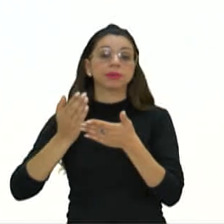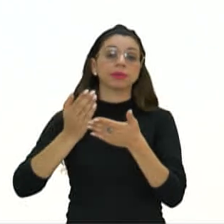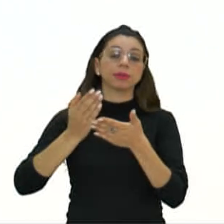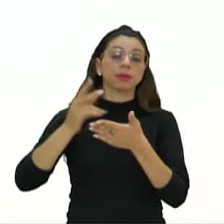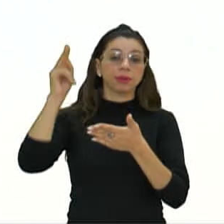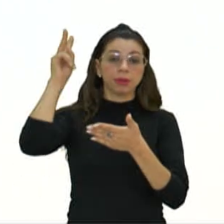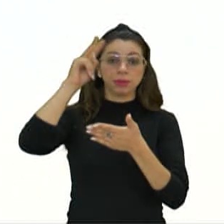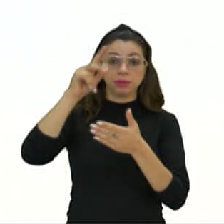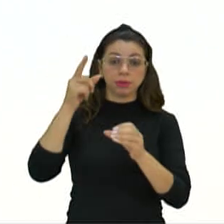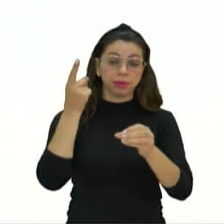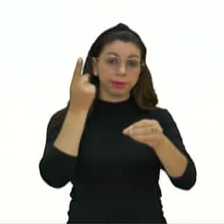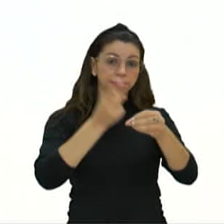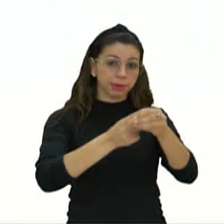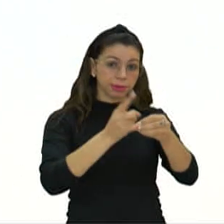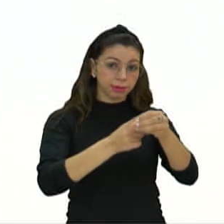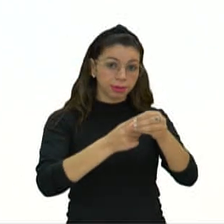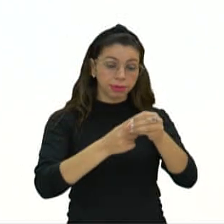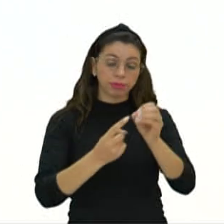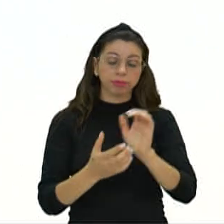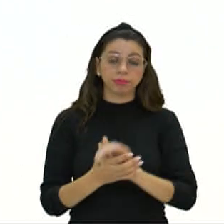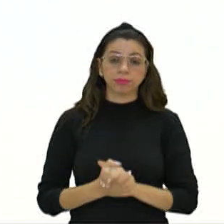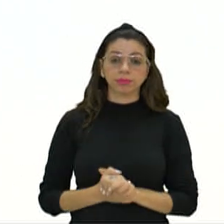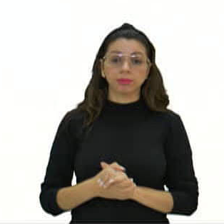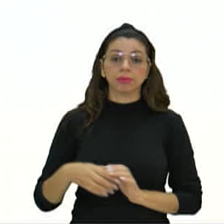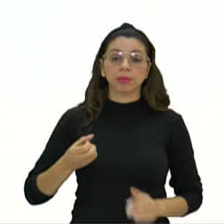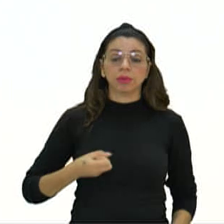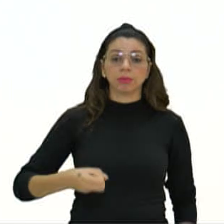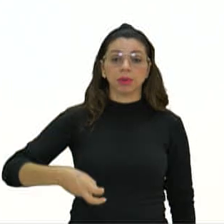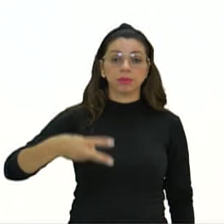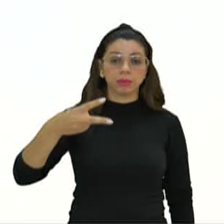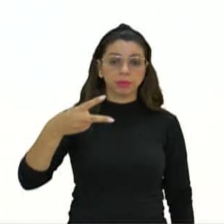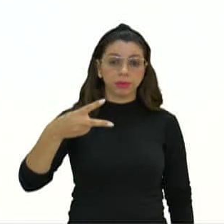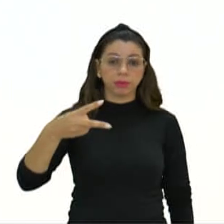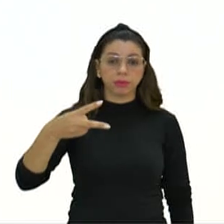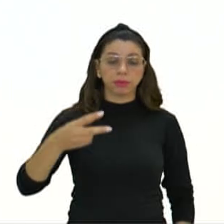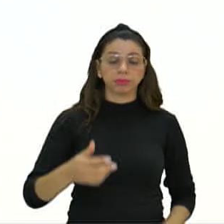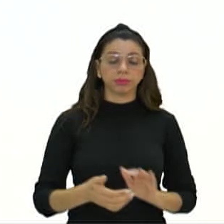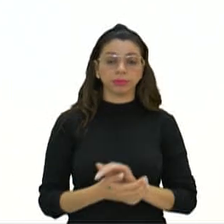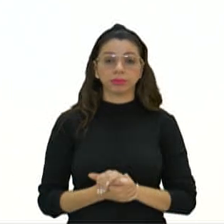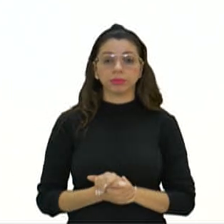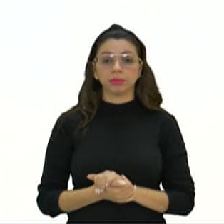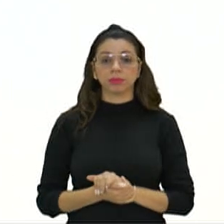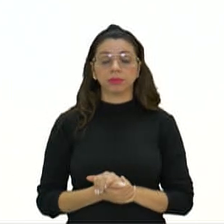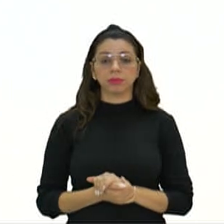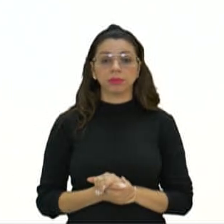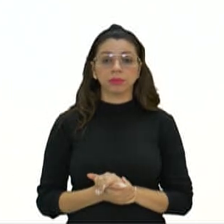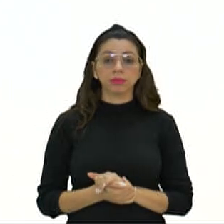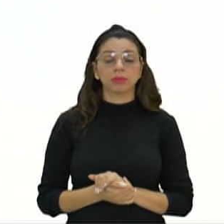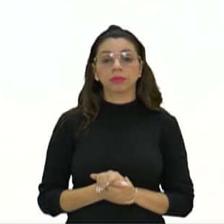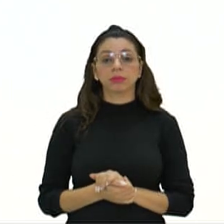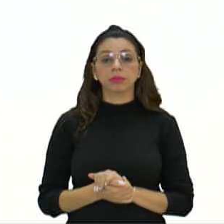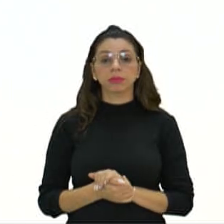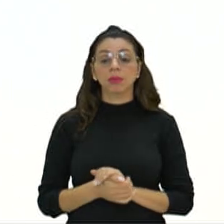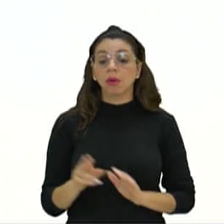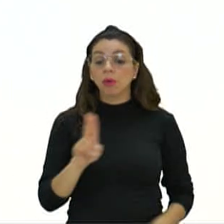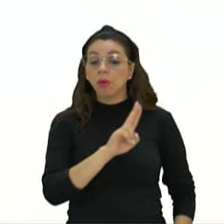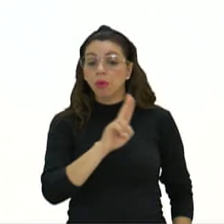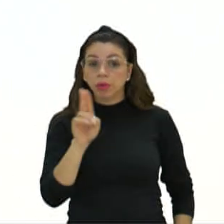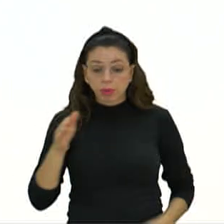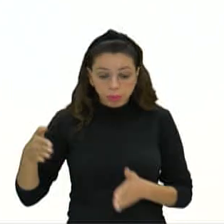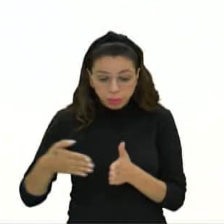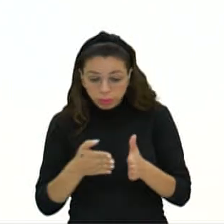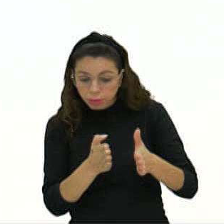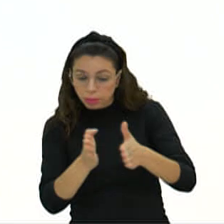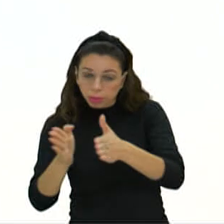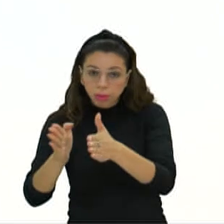E number 2. What is the path name which connected Rio de Janeiro to Minas Gerais? Qual é o nome do caminho